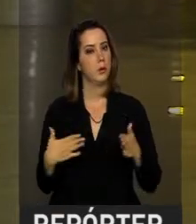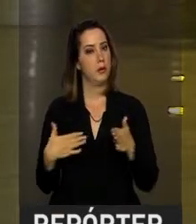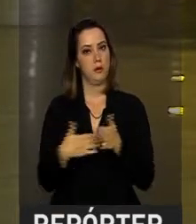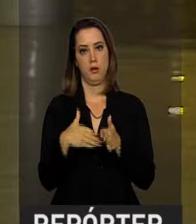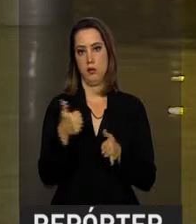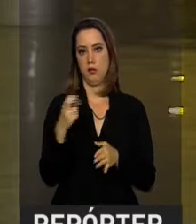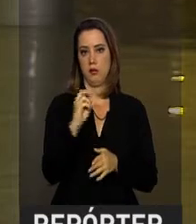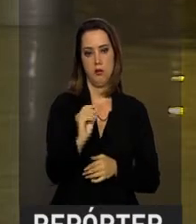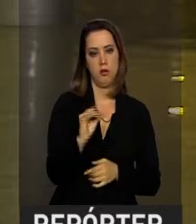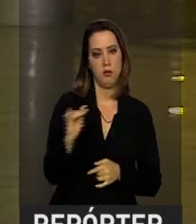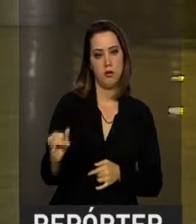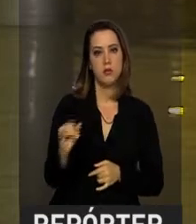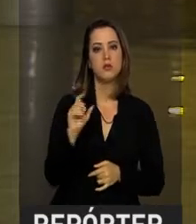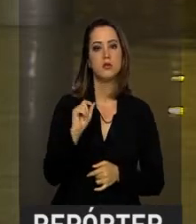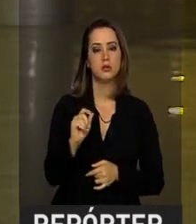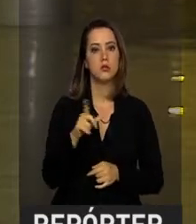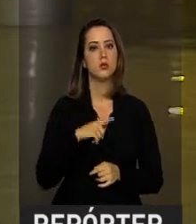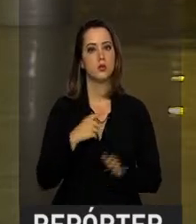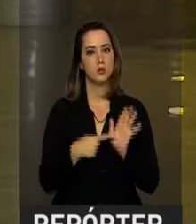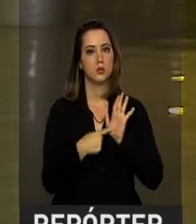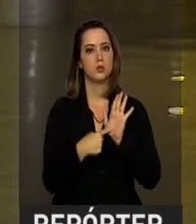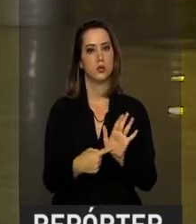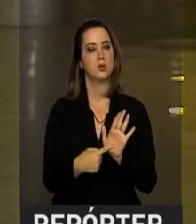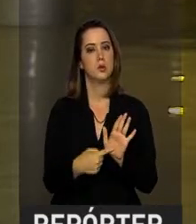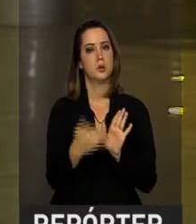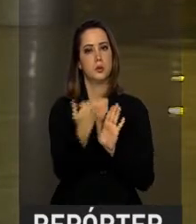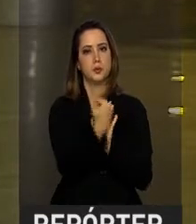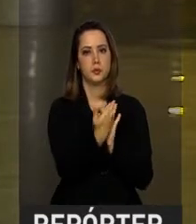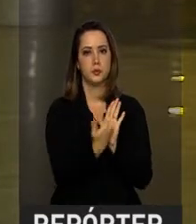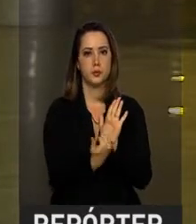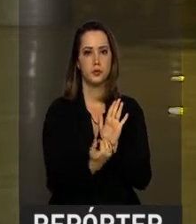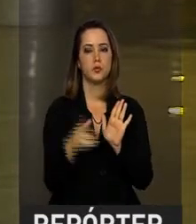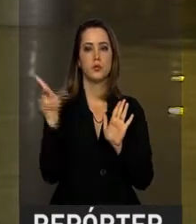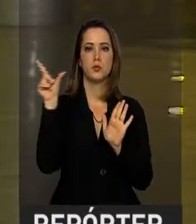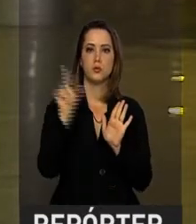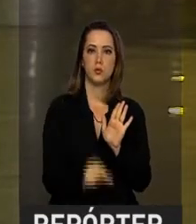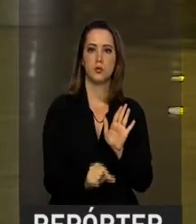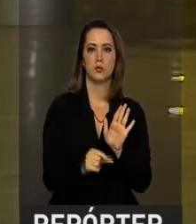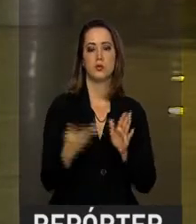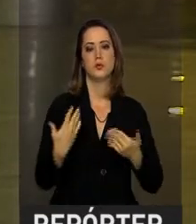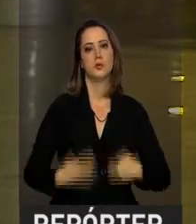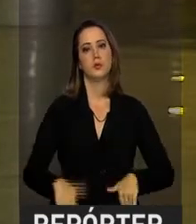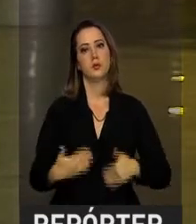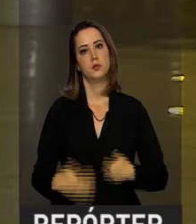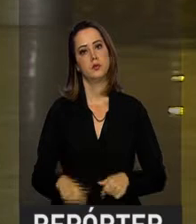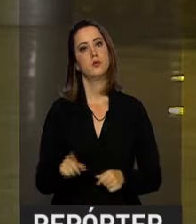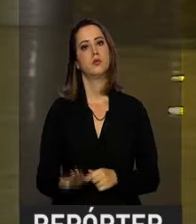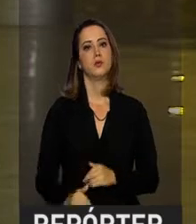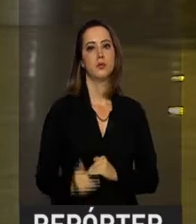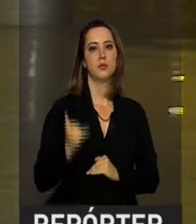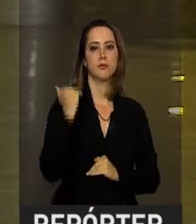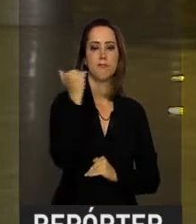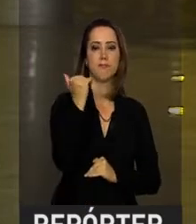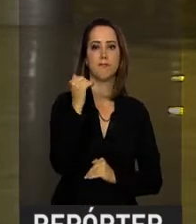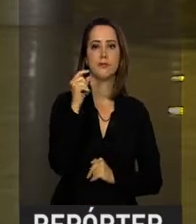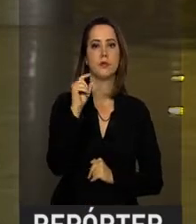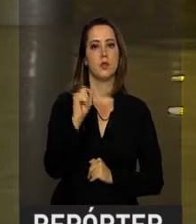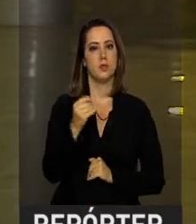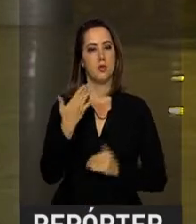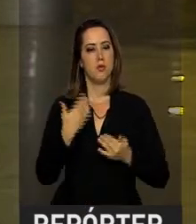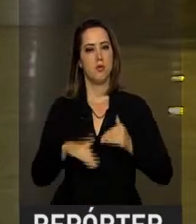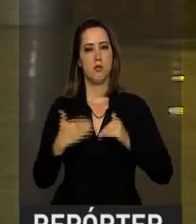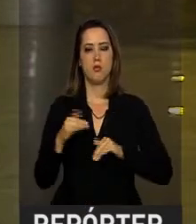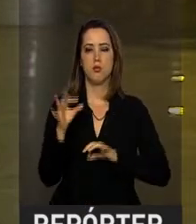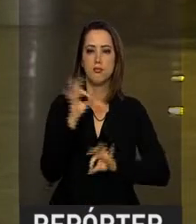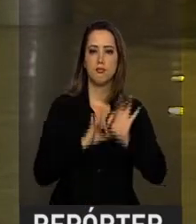esse núcleo econômico vai apresentar o presidente propostas para redução de despesas maior qualidade controle dos gastos